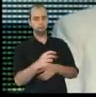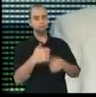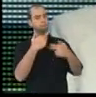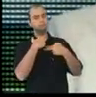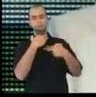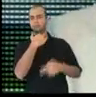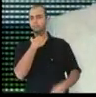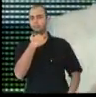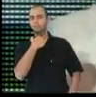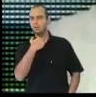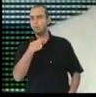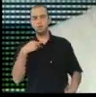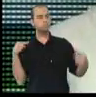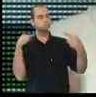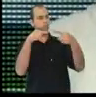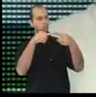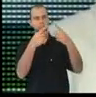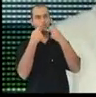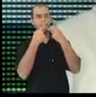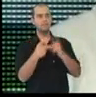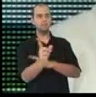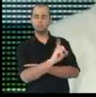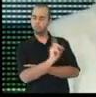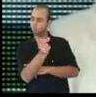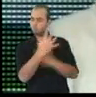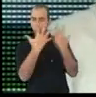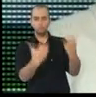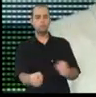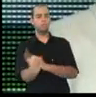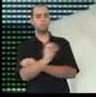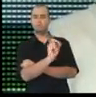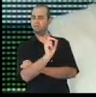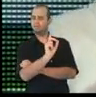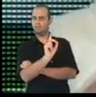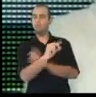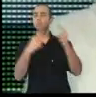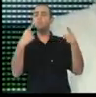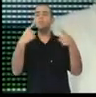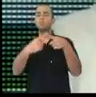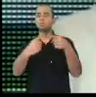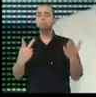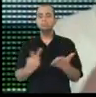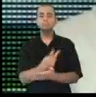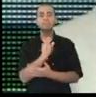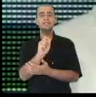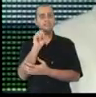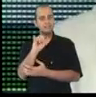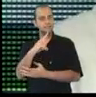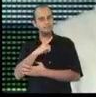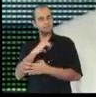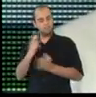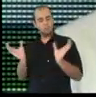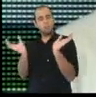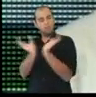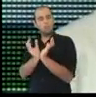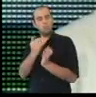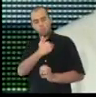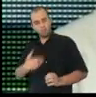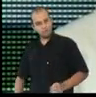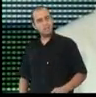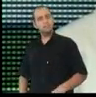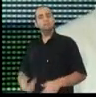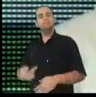nenhum, concordar com o que está falando o candidato Serra. Primeiro porque, se teve um governo que se comprometeu com essa questão